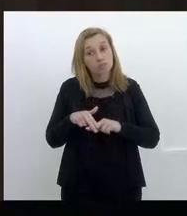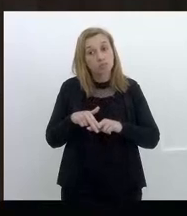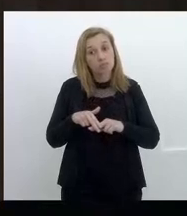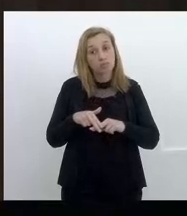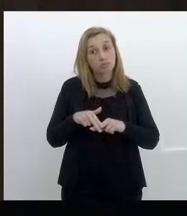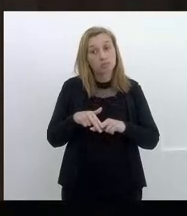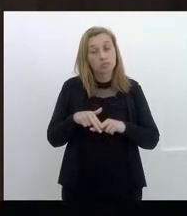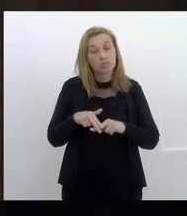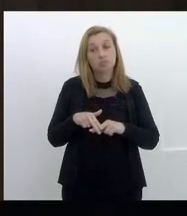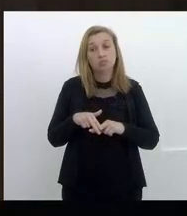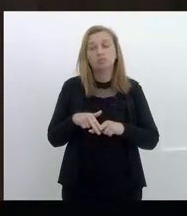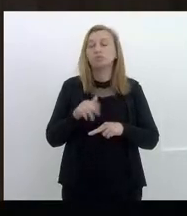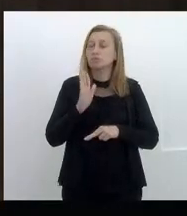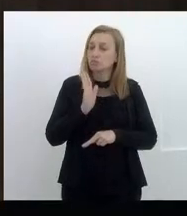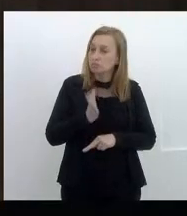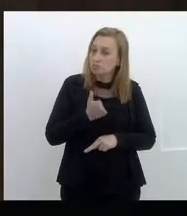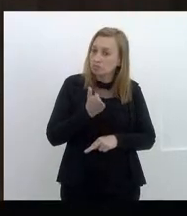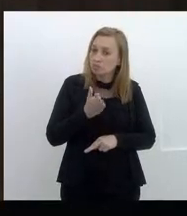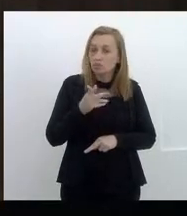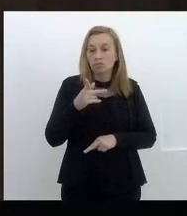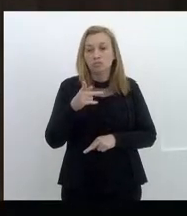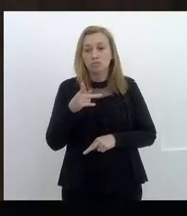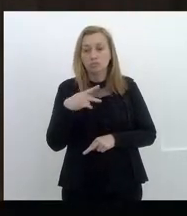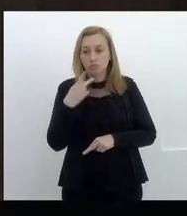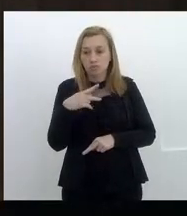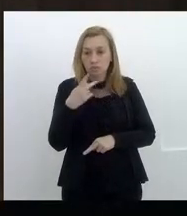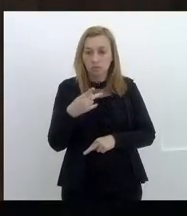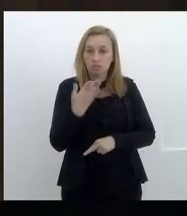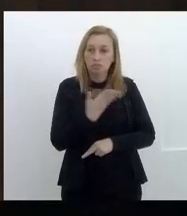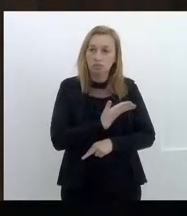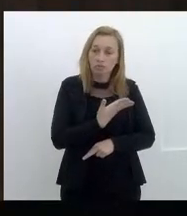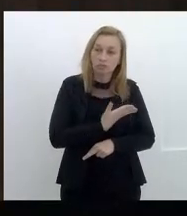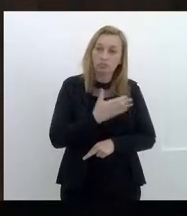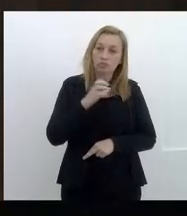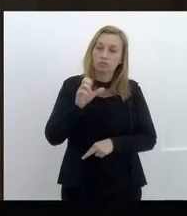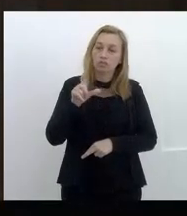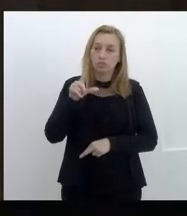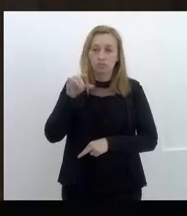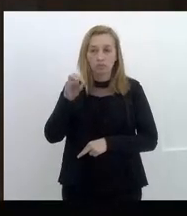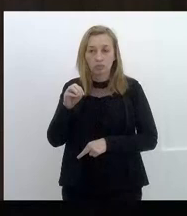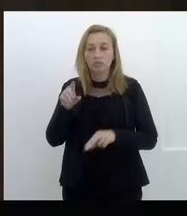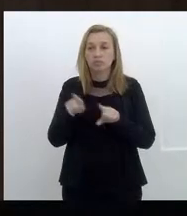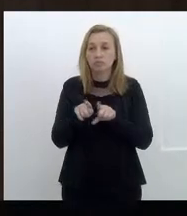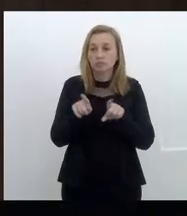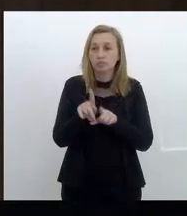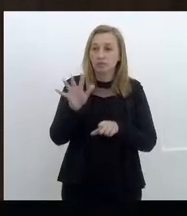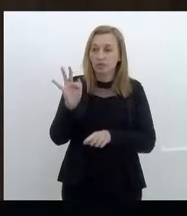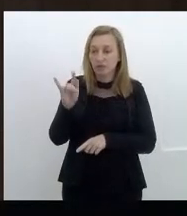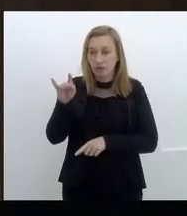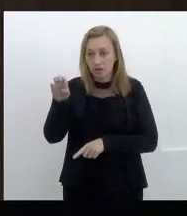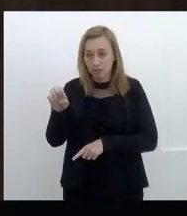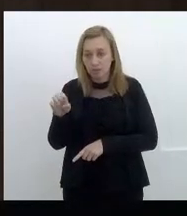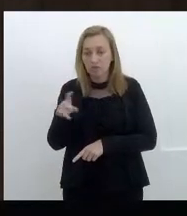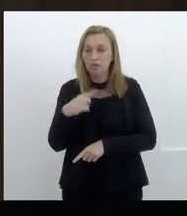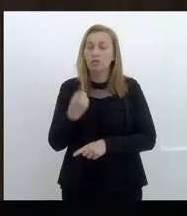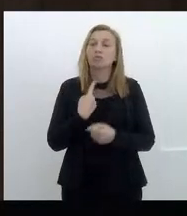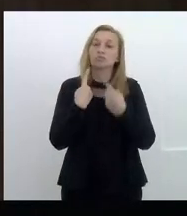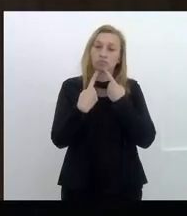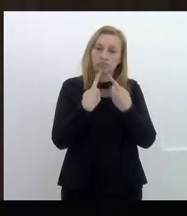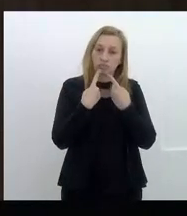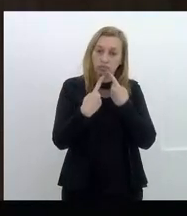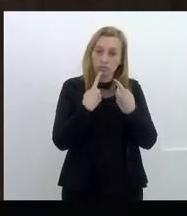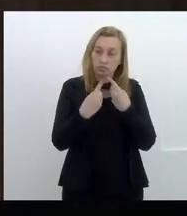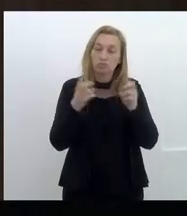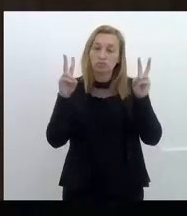inclusive que Como já adiantado pelo meu colega Cláudio e pelo colega Felipe nós estamos discutindo